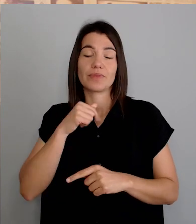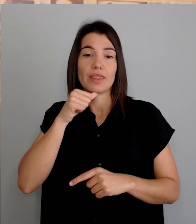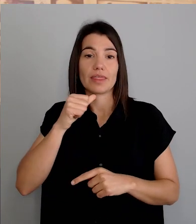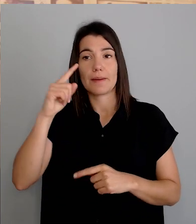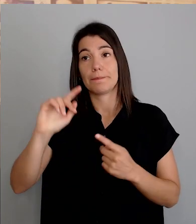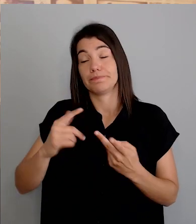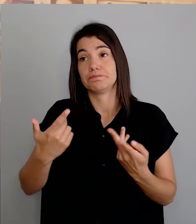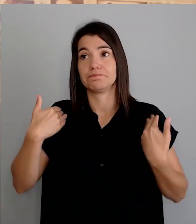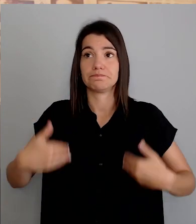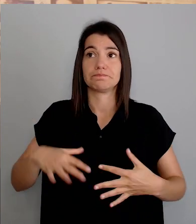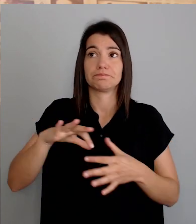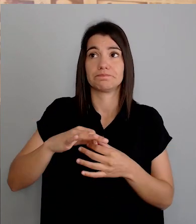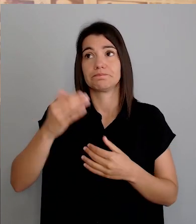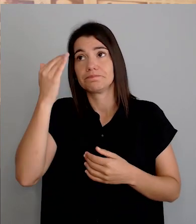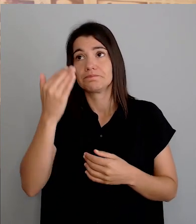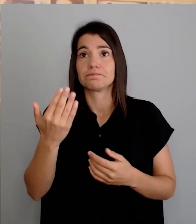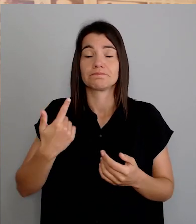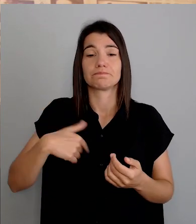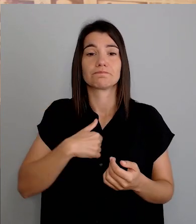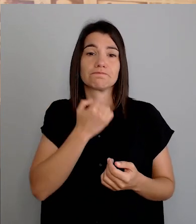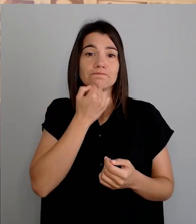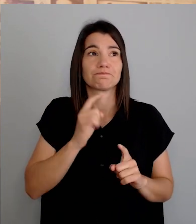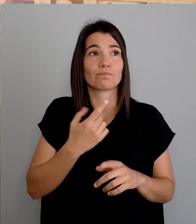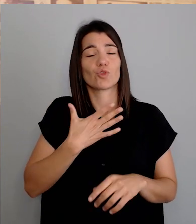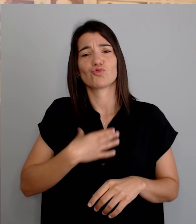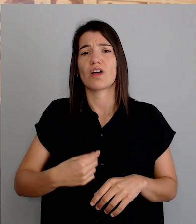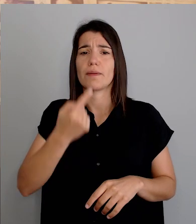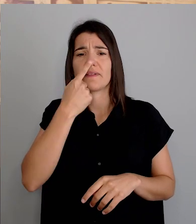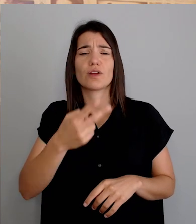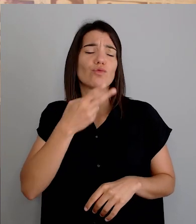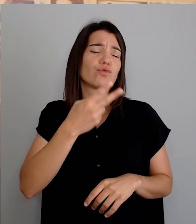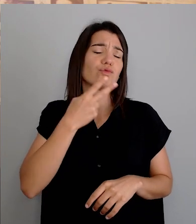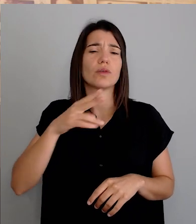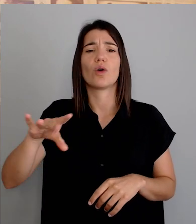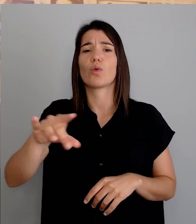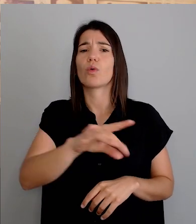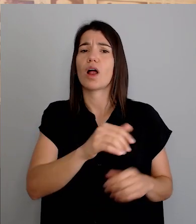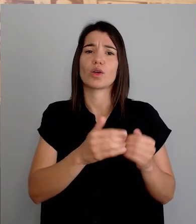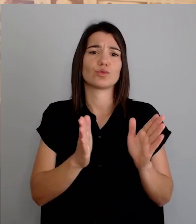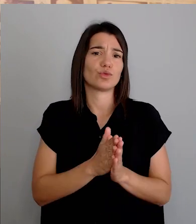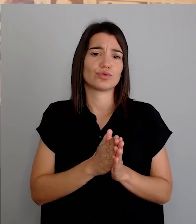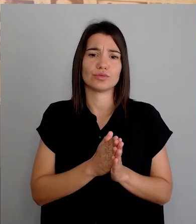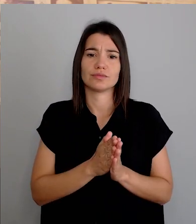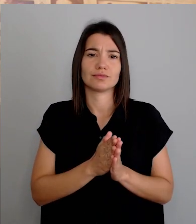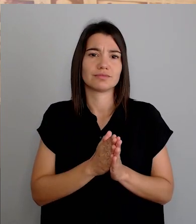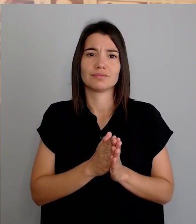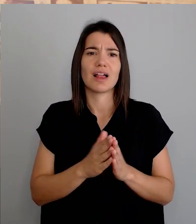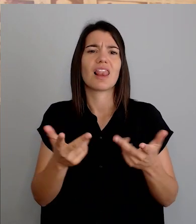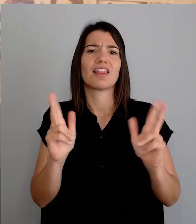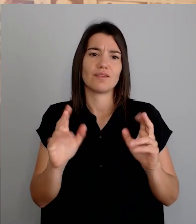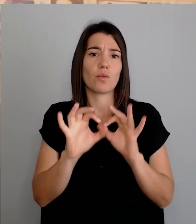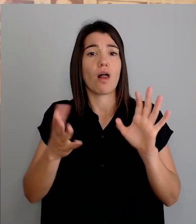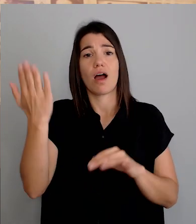nos agrada, de sobremaneira. Eu gostaria que se fumasse em todo o lado, Como acontecia